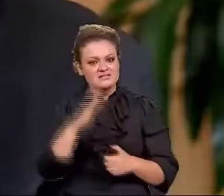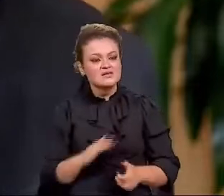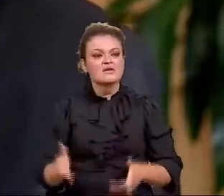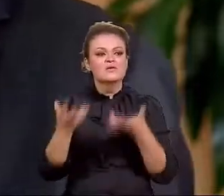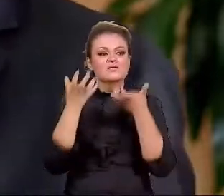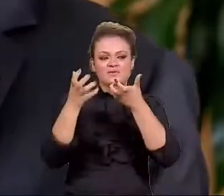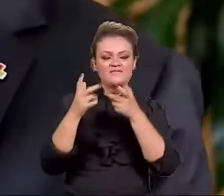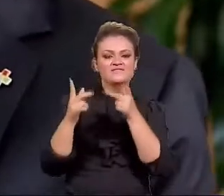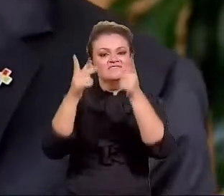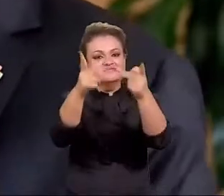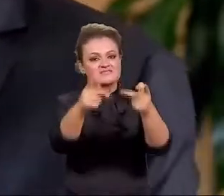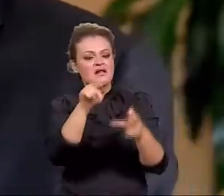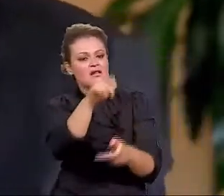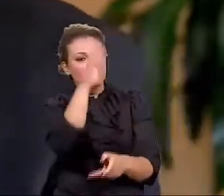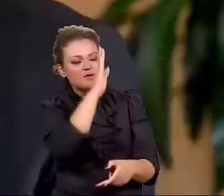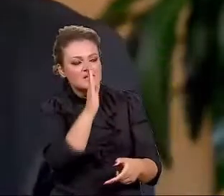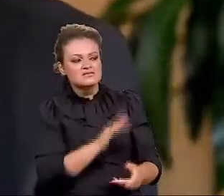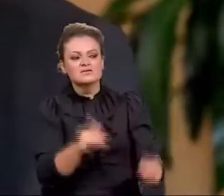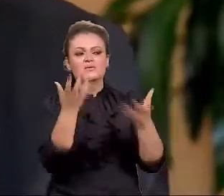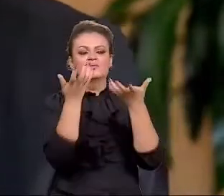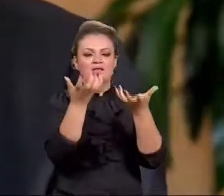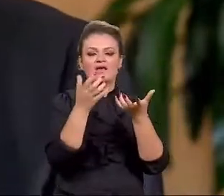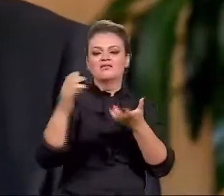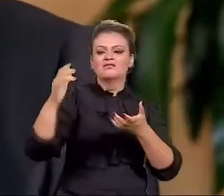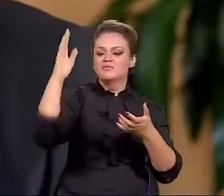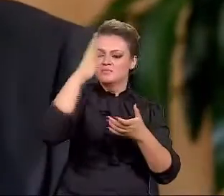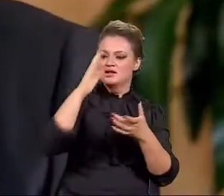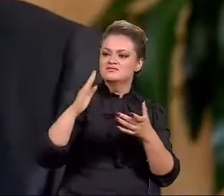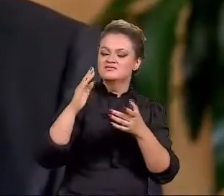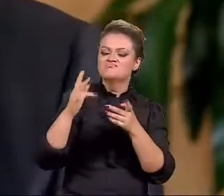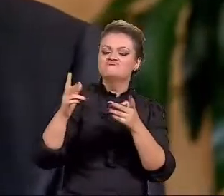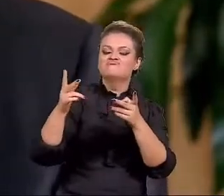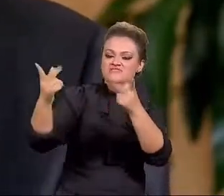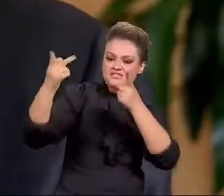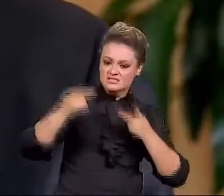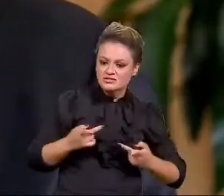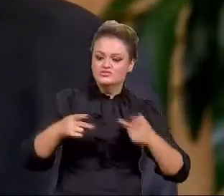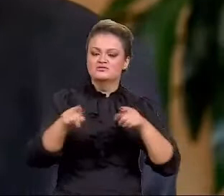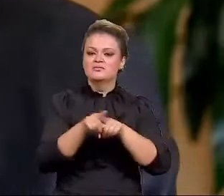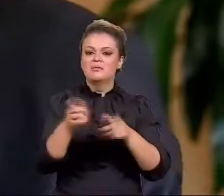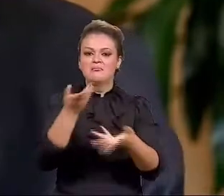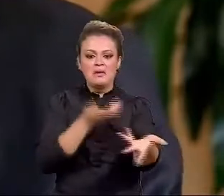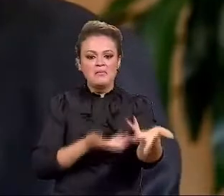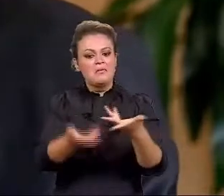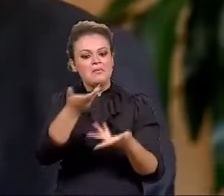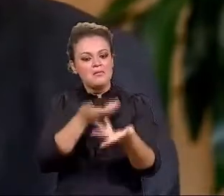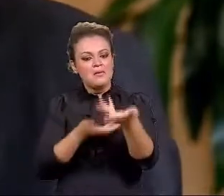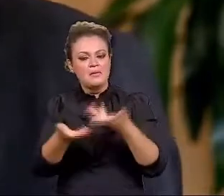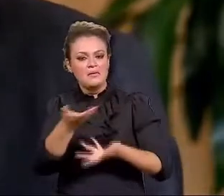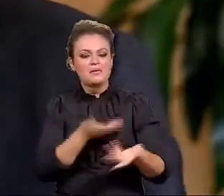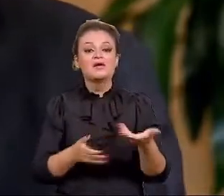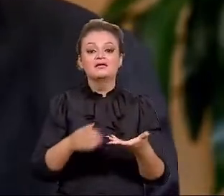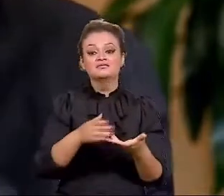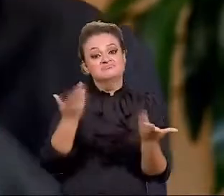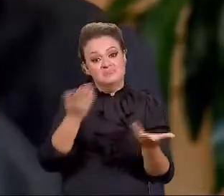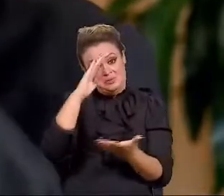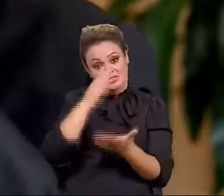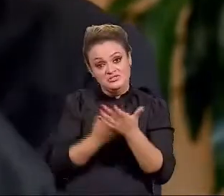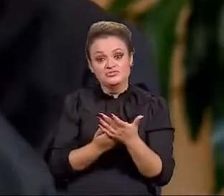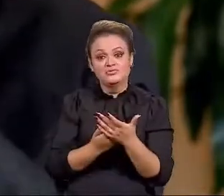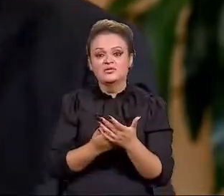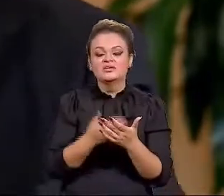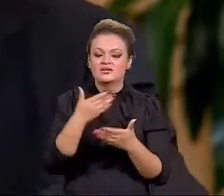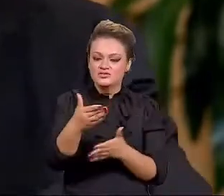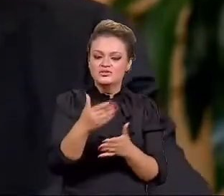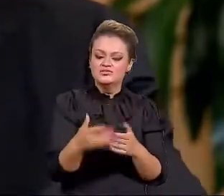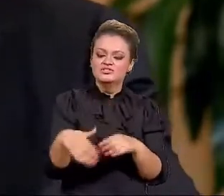pessoas querem que o Brasil visite os seus países. E, portanto, eu acho que nós vamos fazer encontros extraordinários e